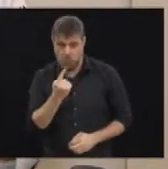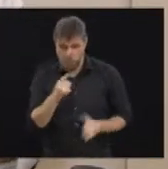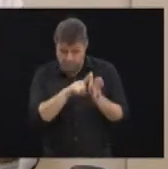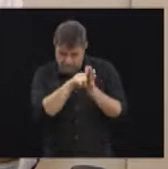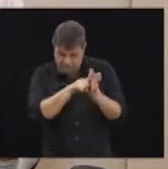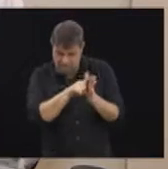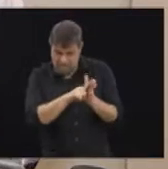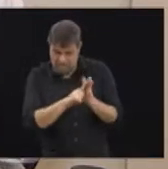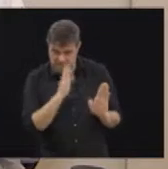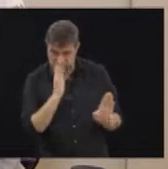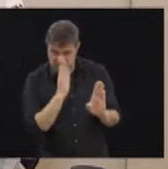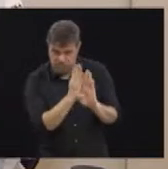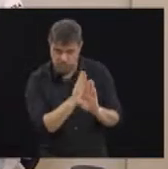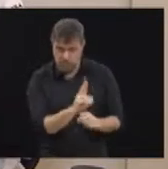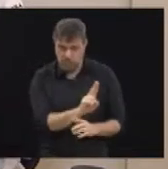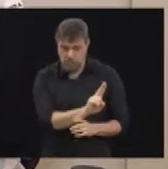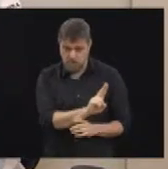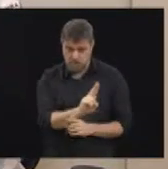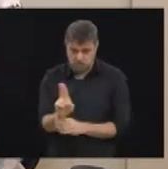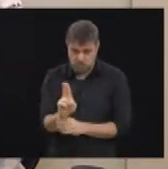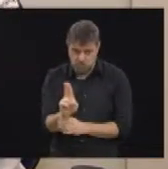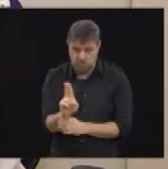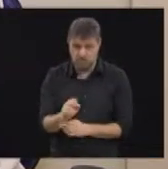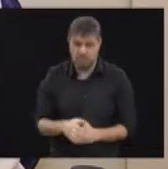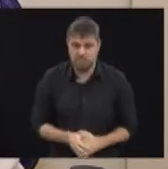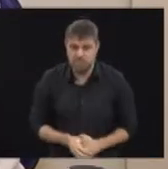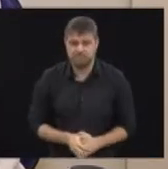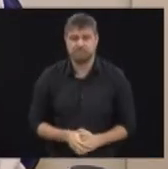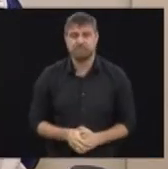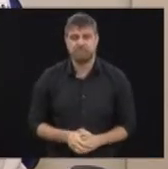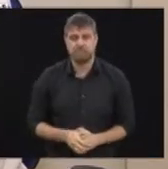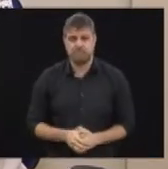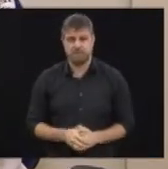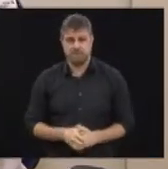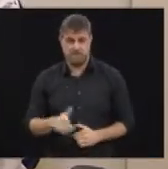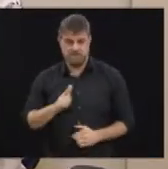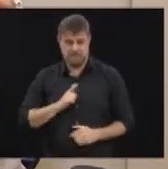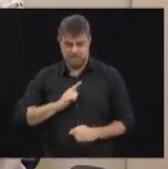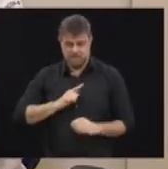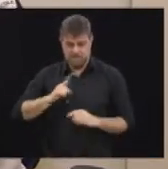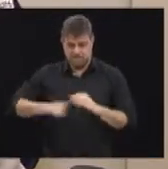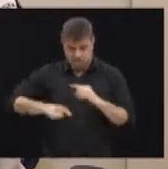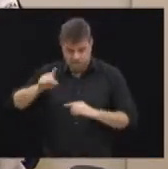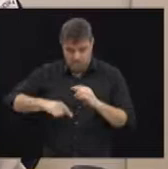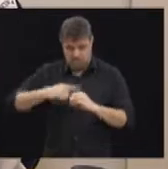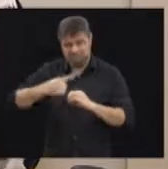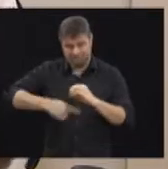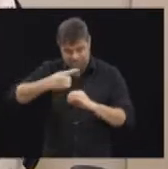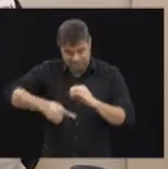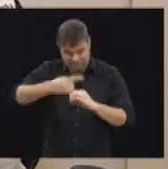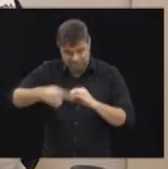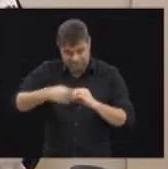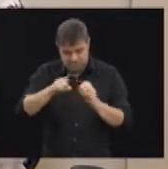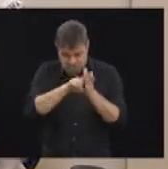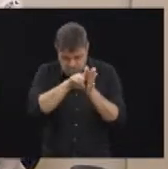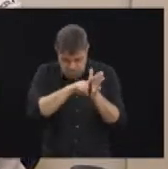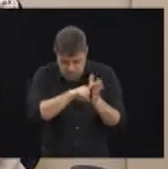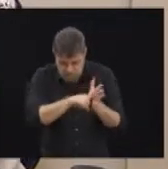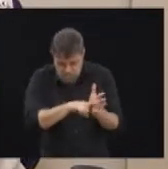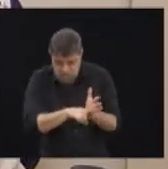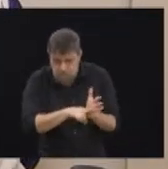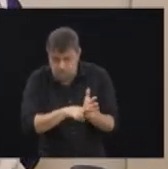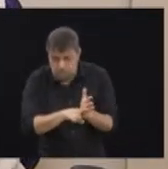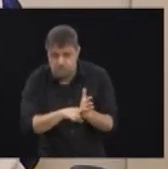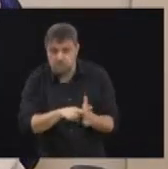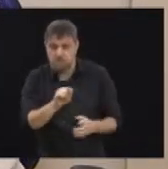um exame que chama que é um exame de PET-CT, que é feito com FDG, fluordesoxiglicose,